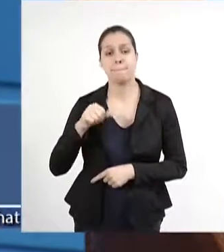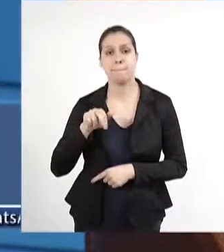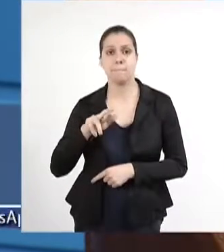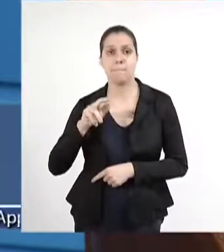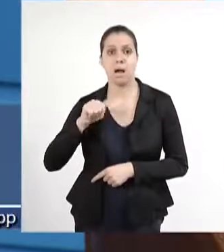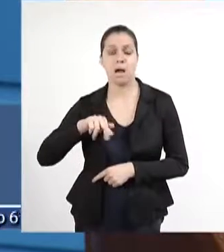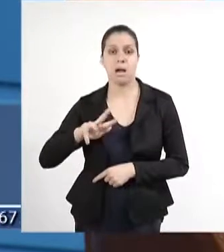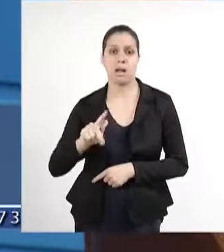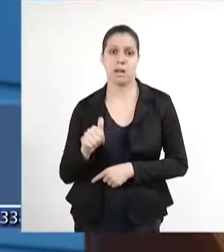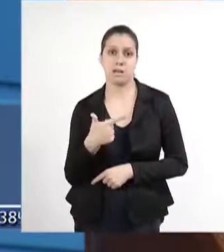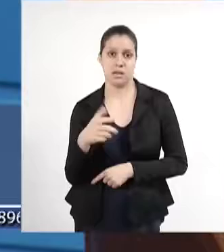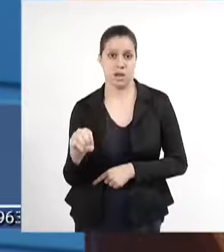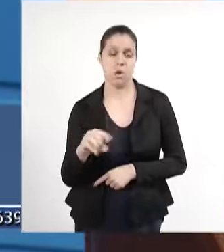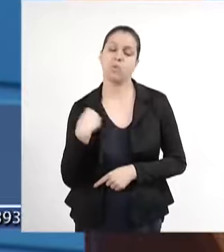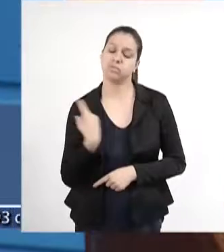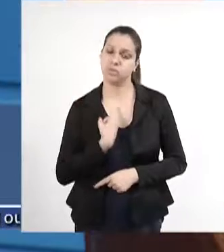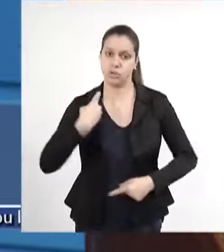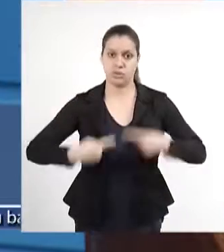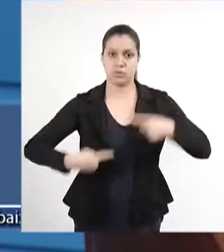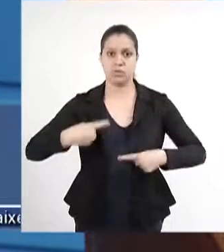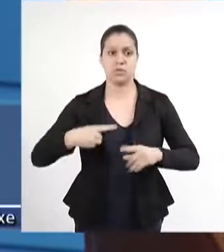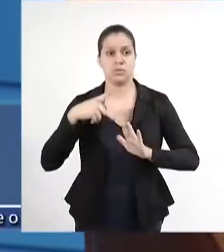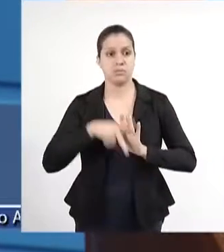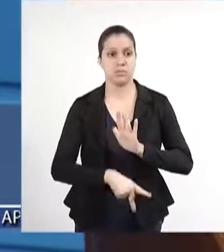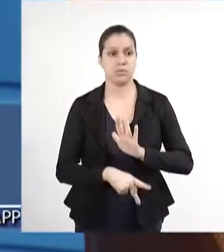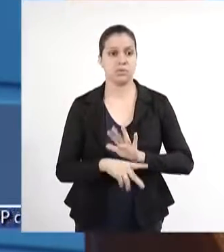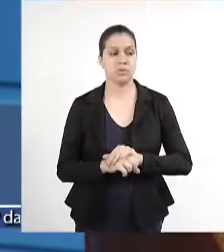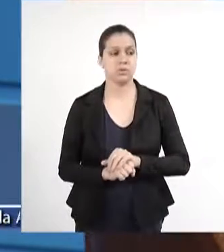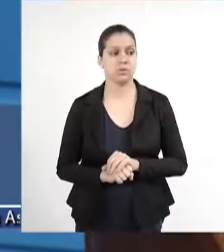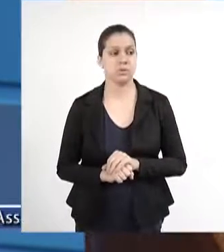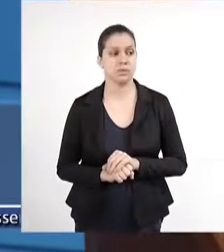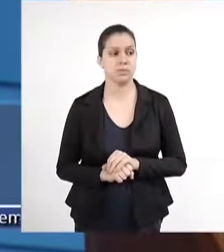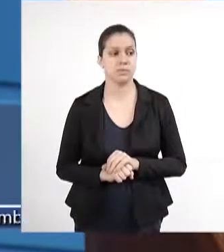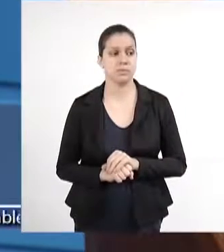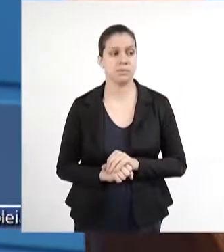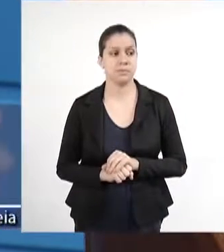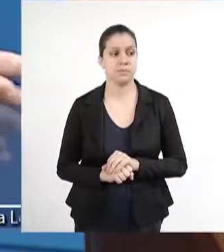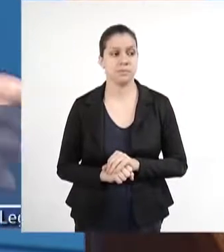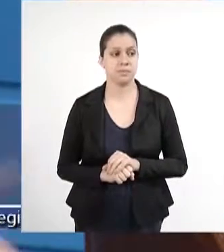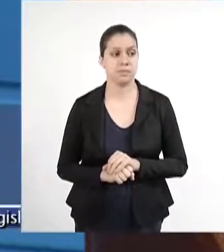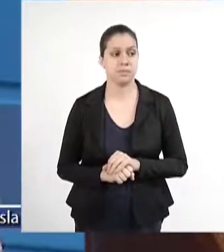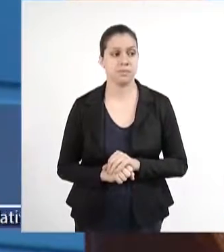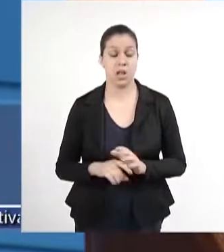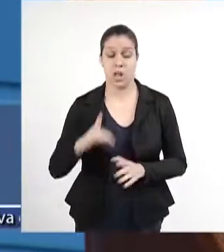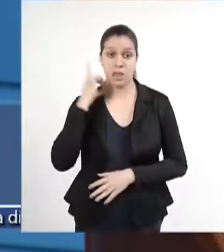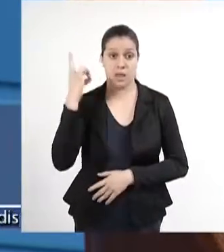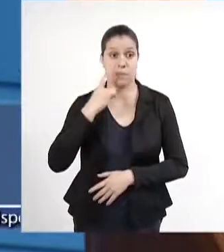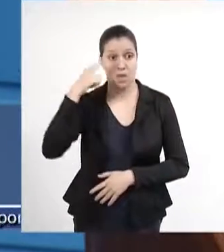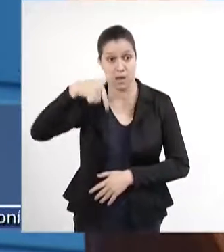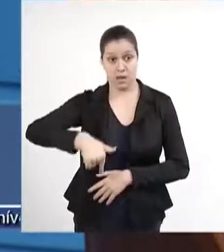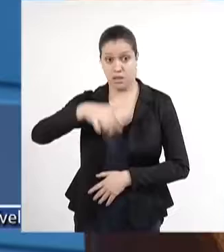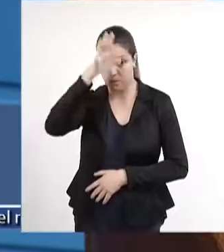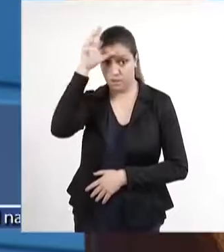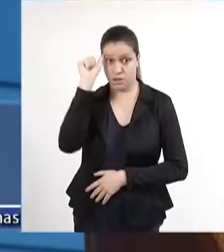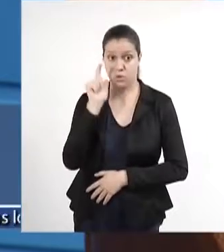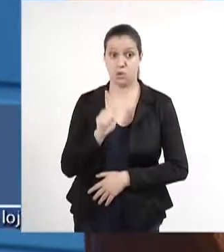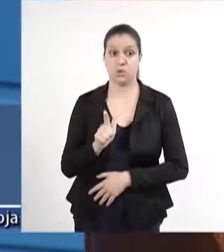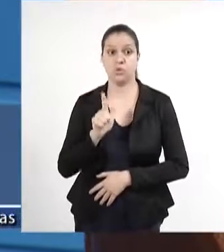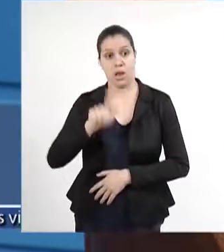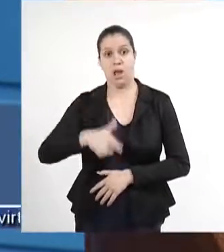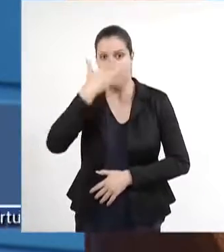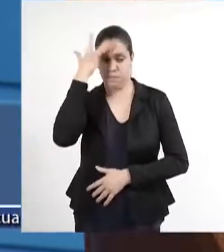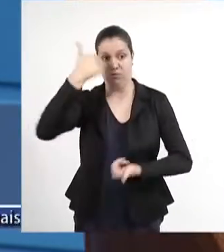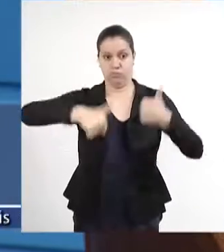estar discutindo o projeto que, se Deus quiser, o nosso deputado daqui, do Mato Grosso do Sul, vai ser o